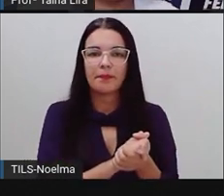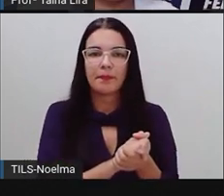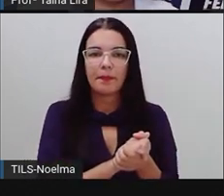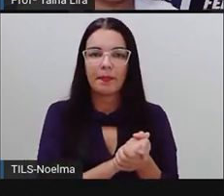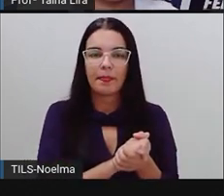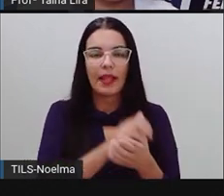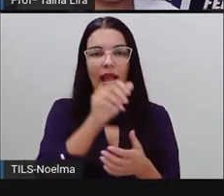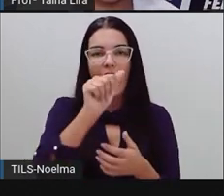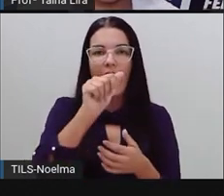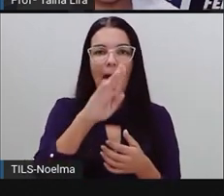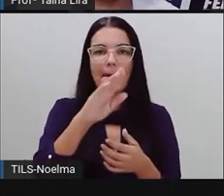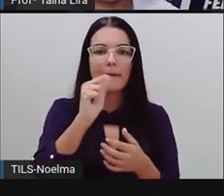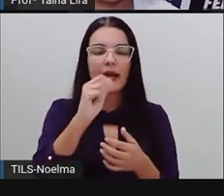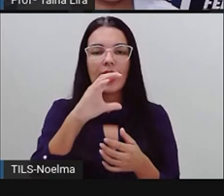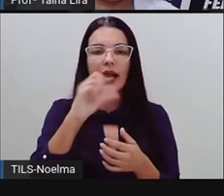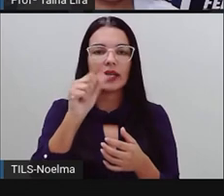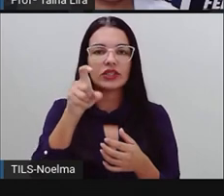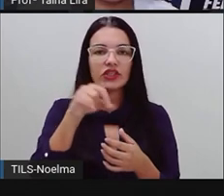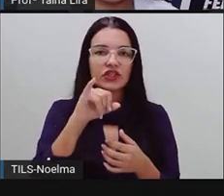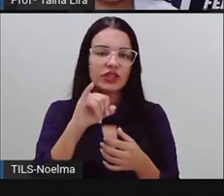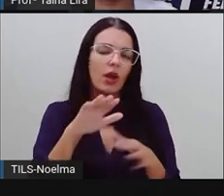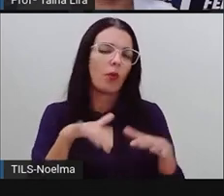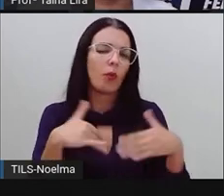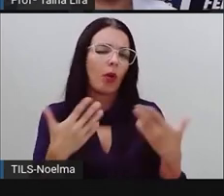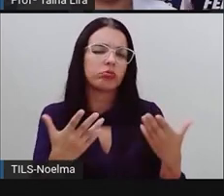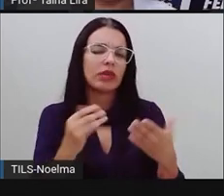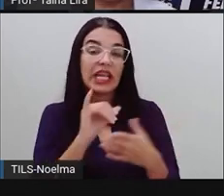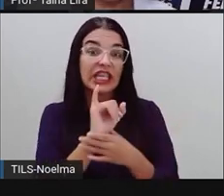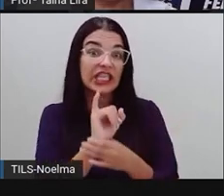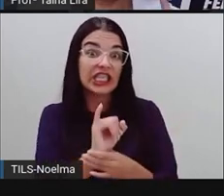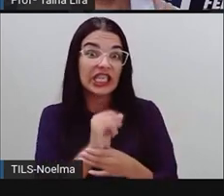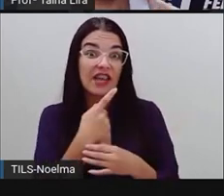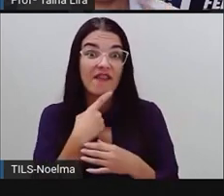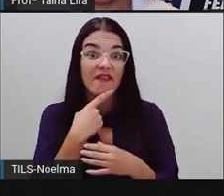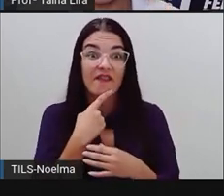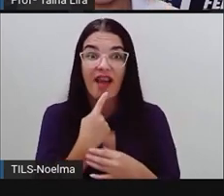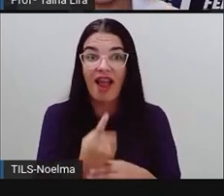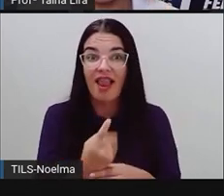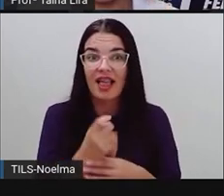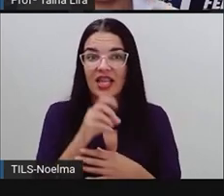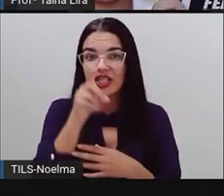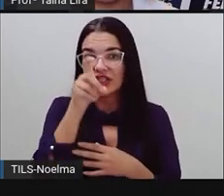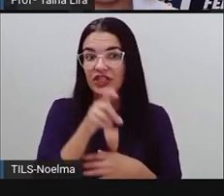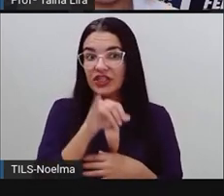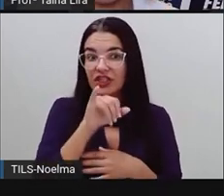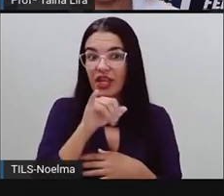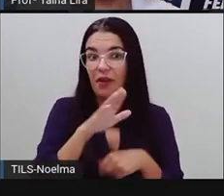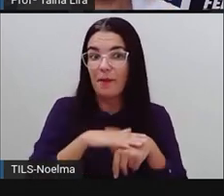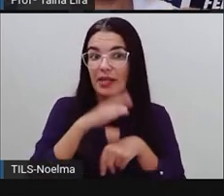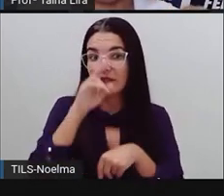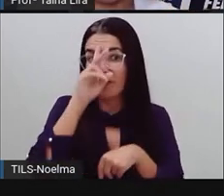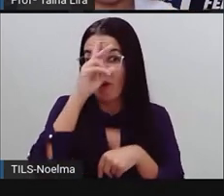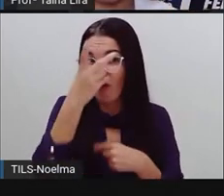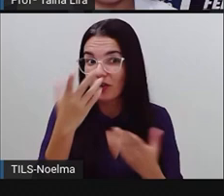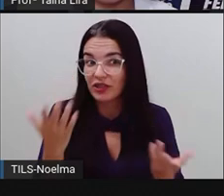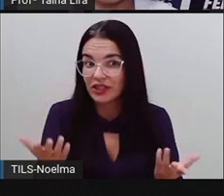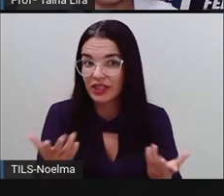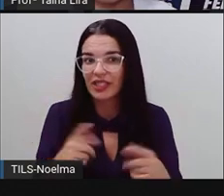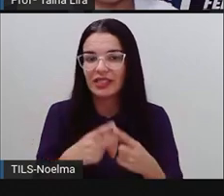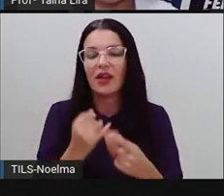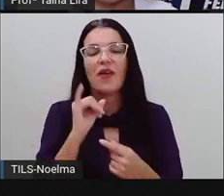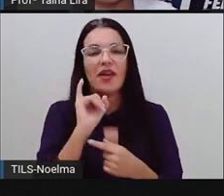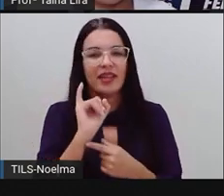abacaxi abacaxi então o Oxi ali é uma sílaba forte